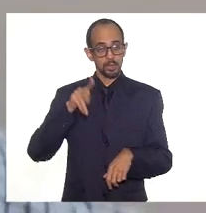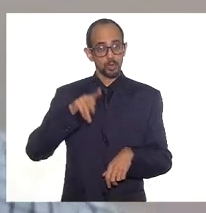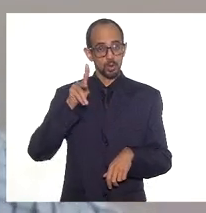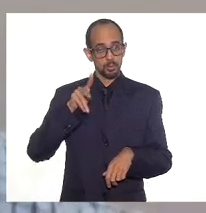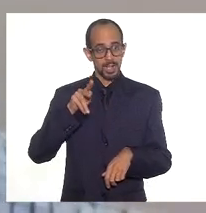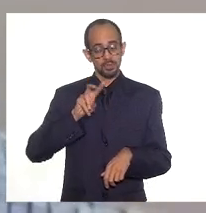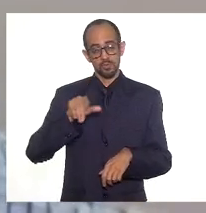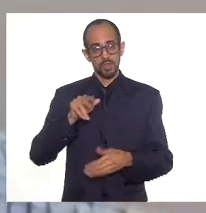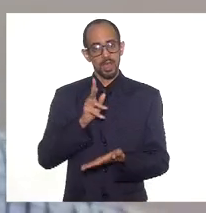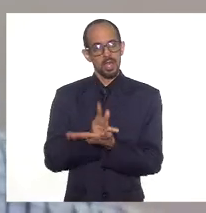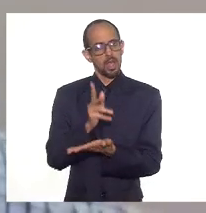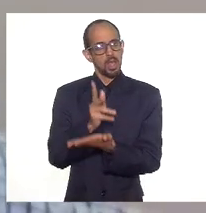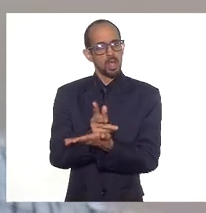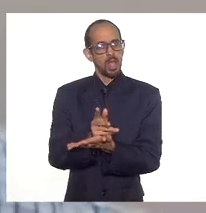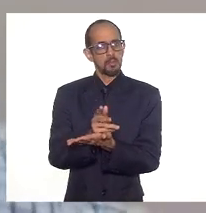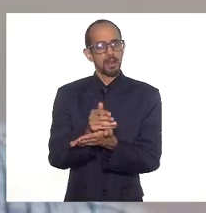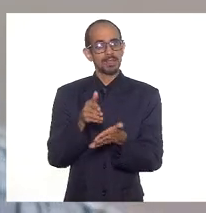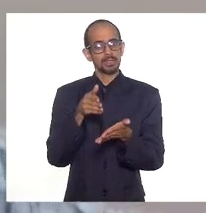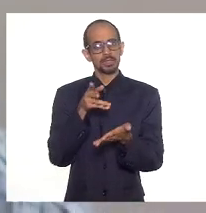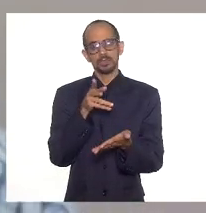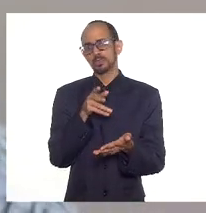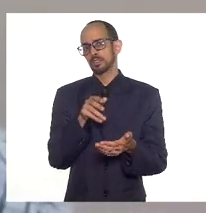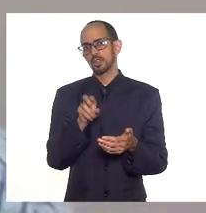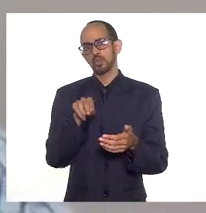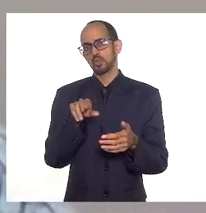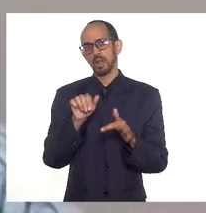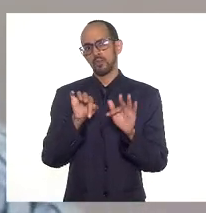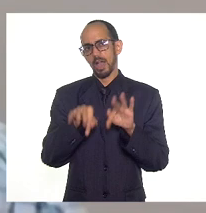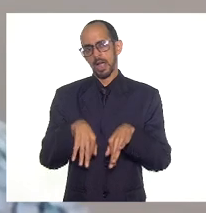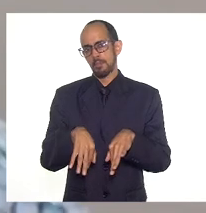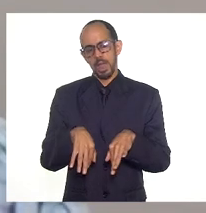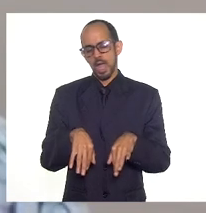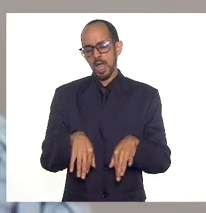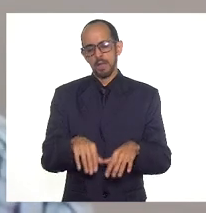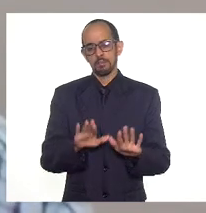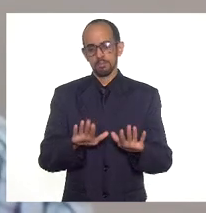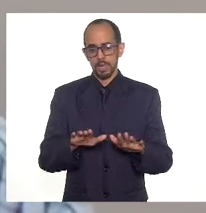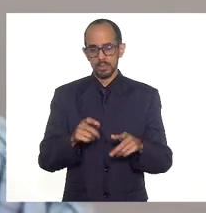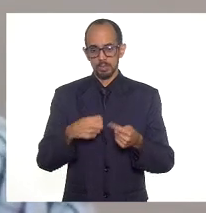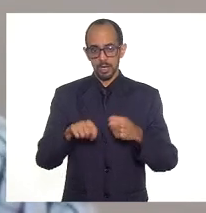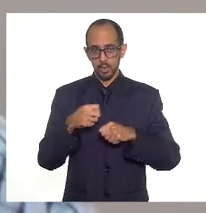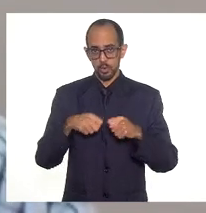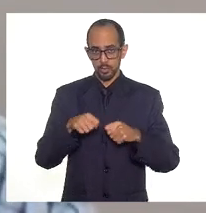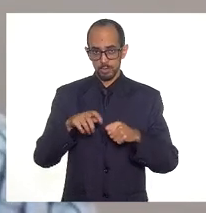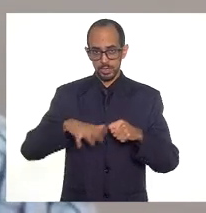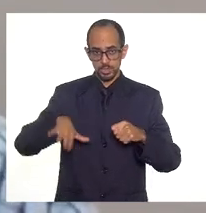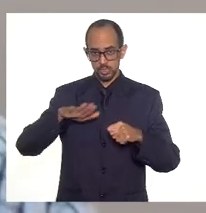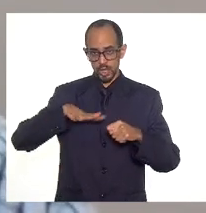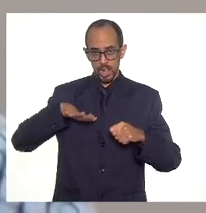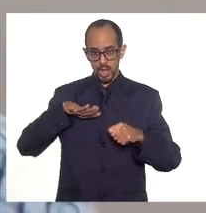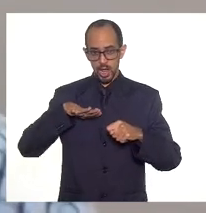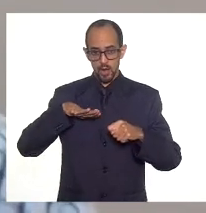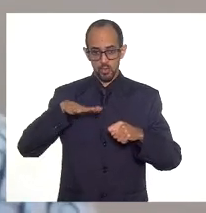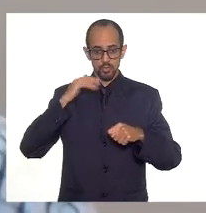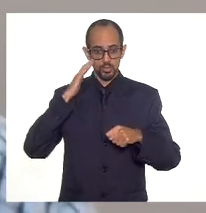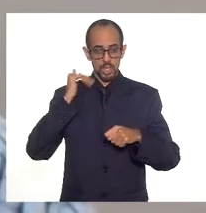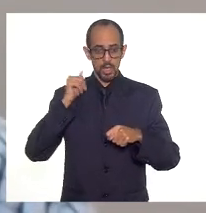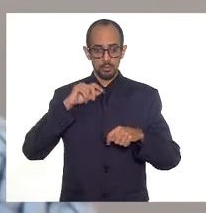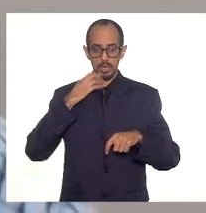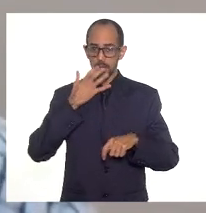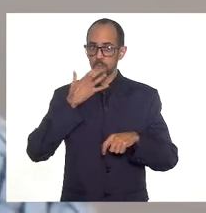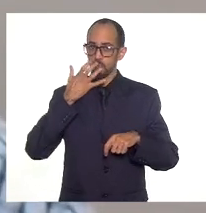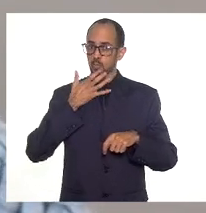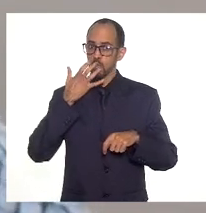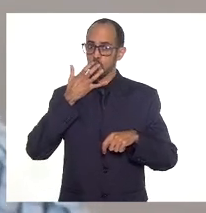mas também, quer dizer, para quem é um economista liberal, para quem tem uma visão liberal da economia, é música nos ouvidos